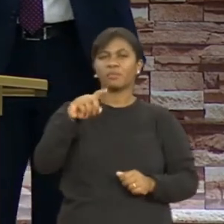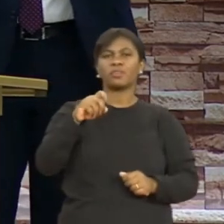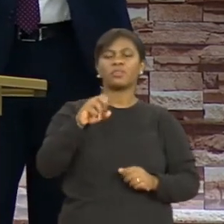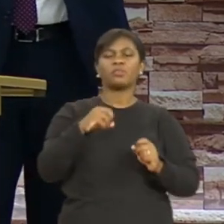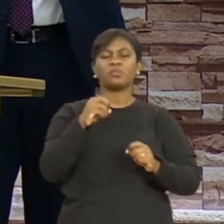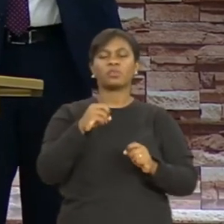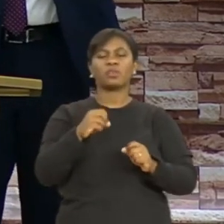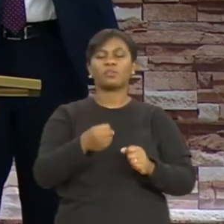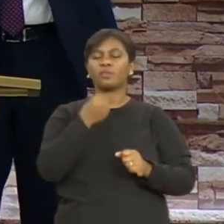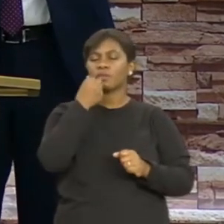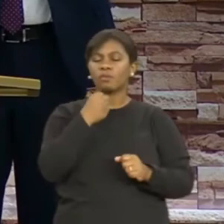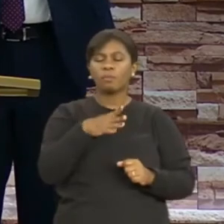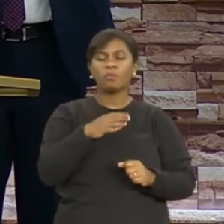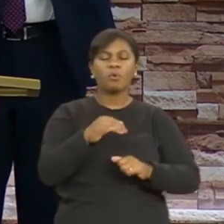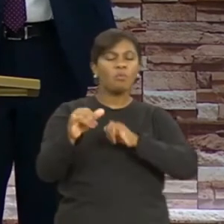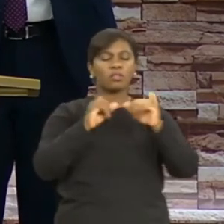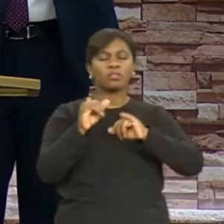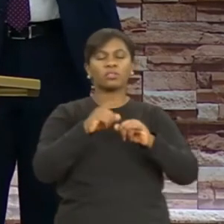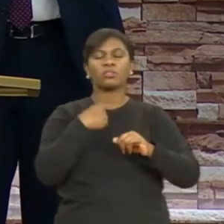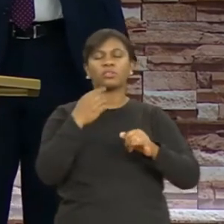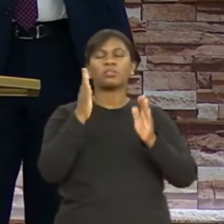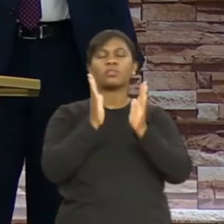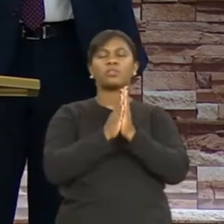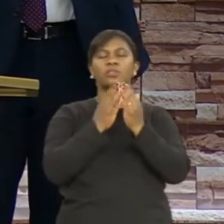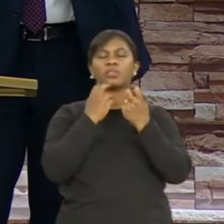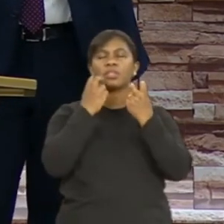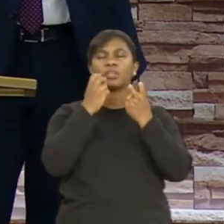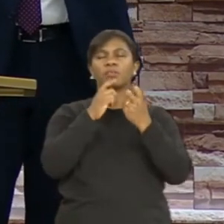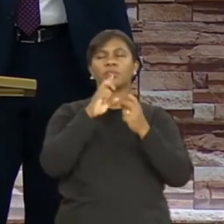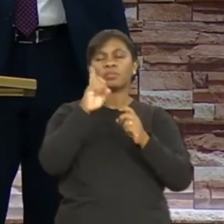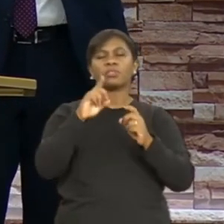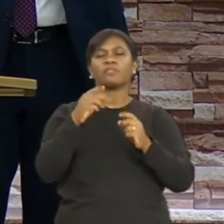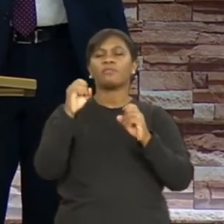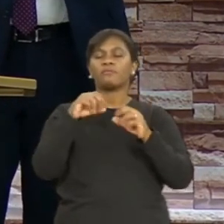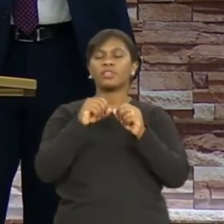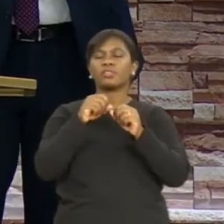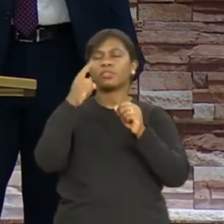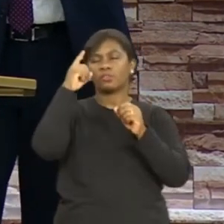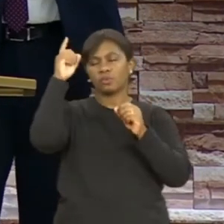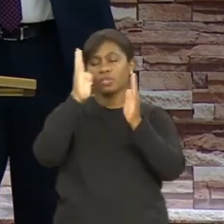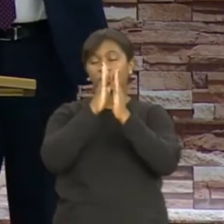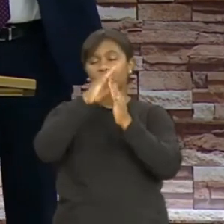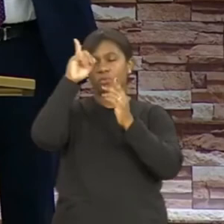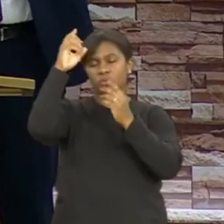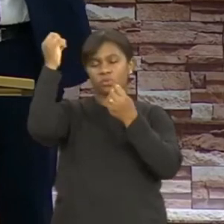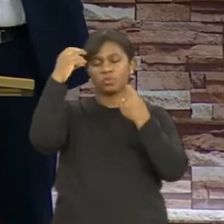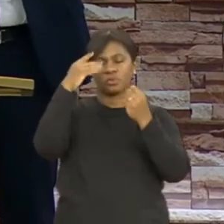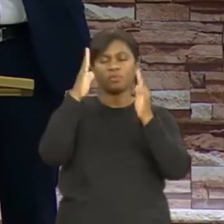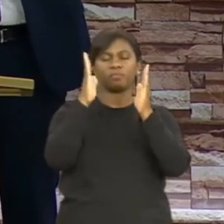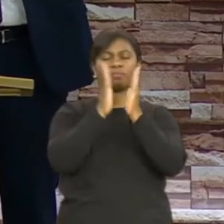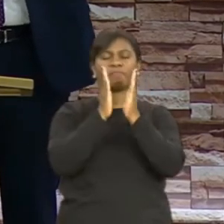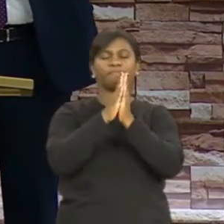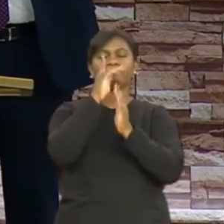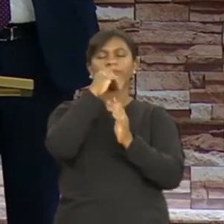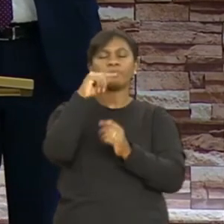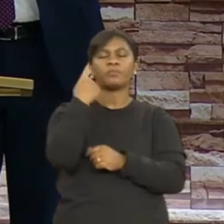novas, e nós assim determinamos a todos, fazendo a oração que o Senhor nos ensinou, dizendo: Pai nosso que estás nos